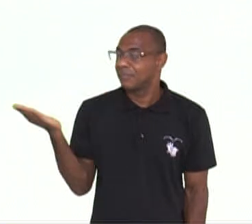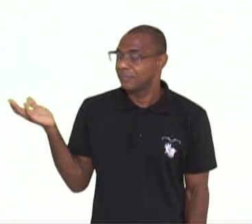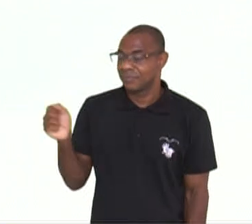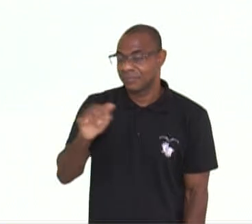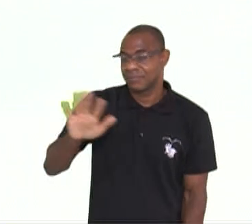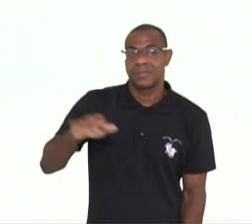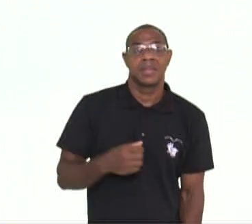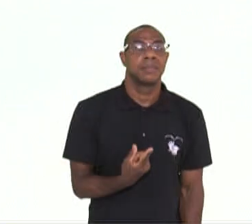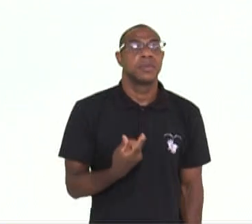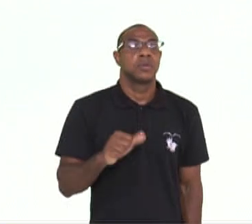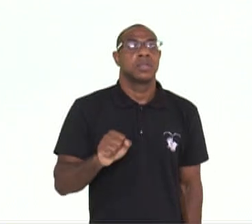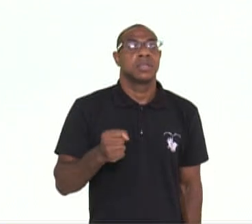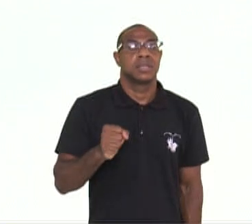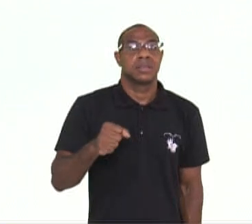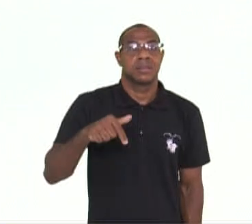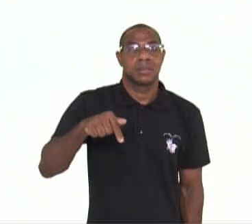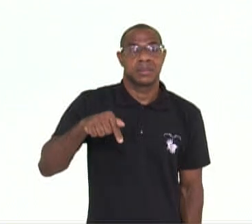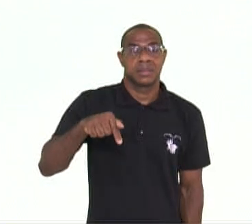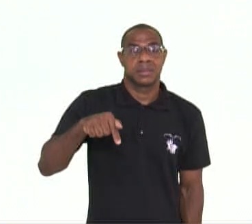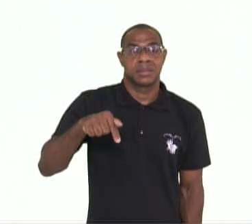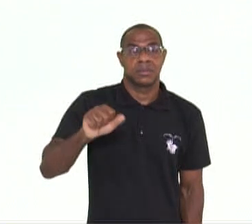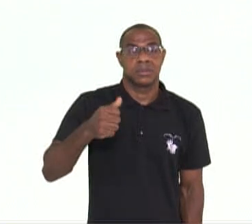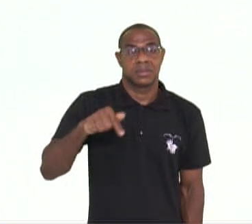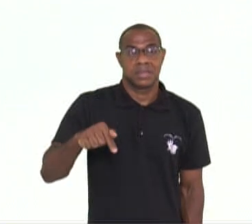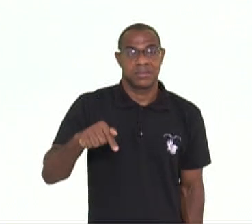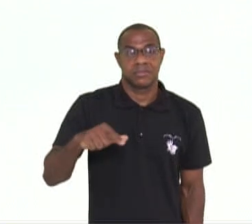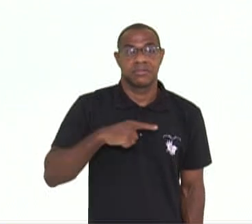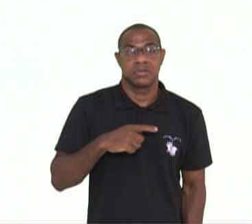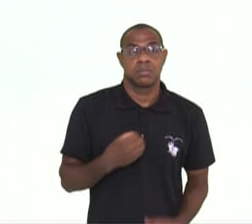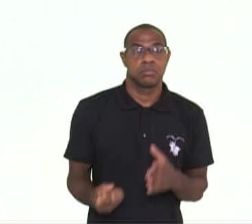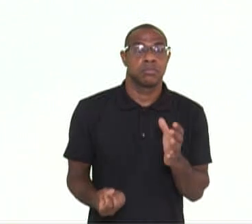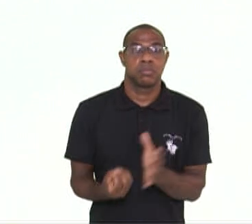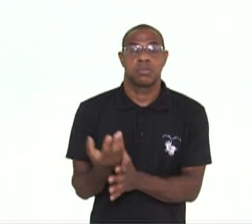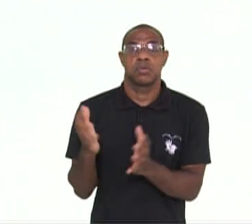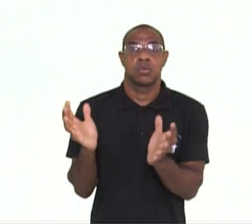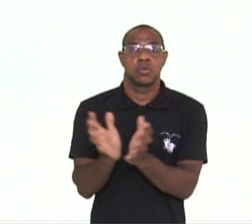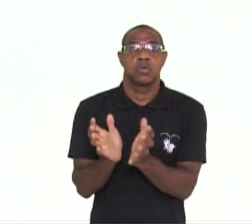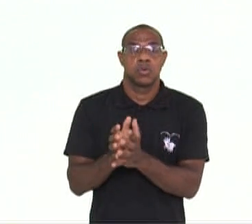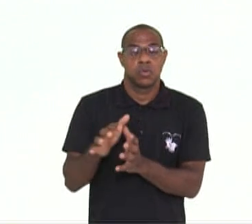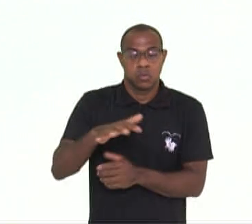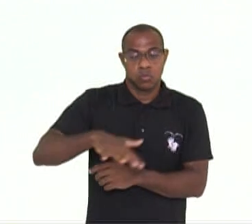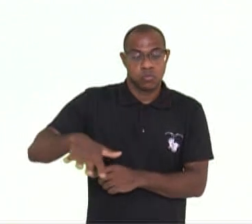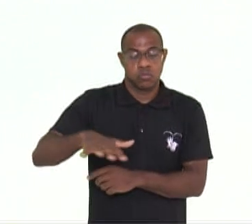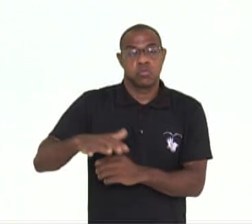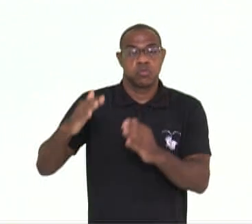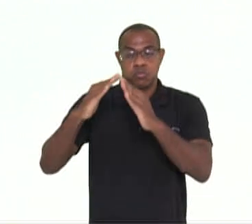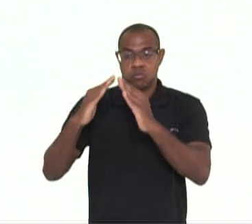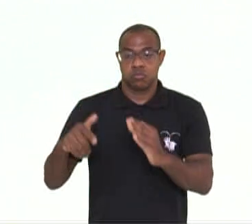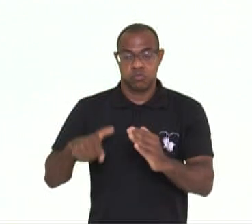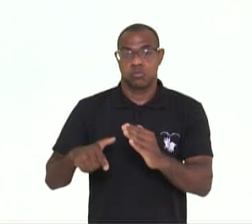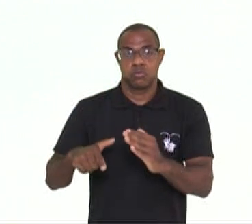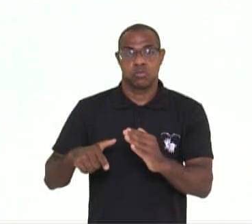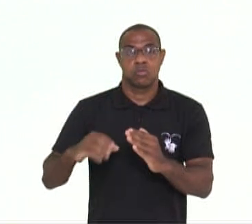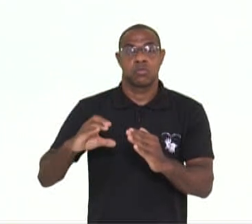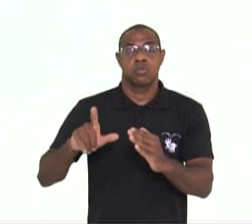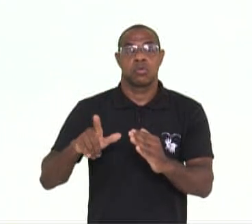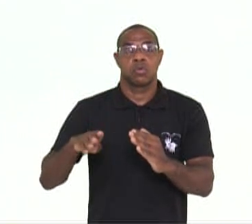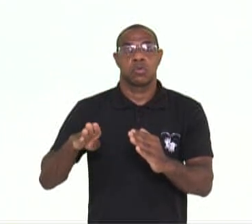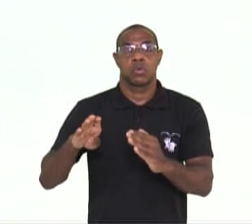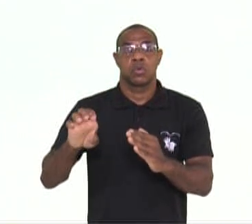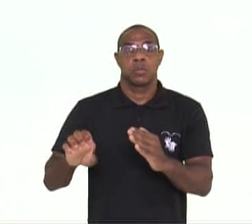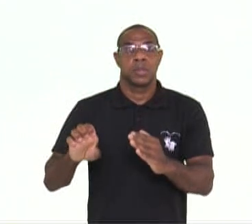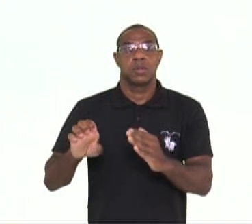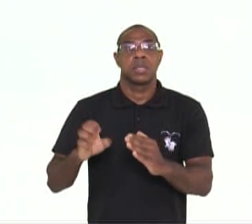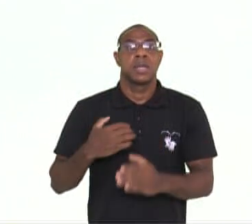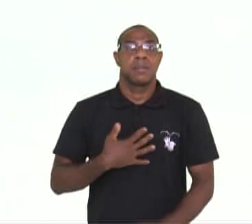em 1887 foi fundado o Clube Militar. E a presidência desse clube militar coube